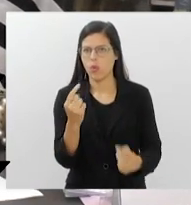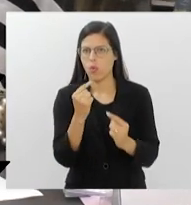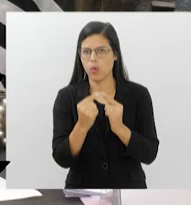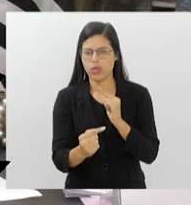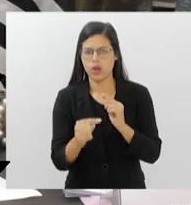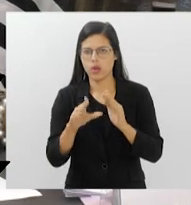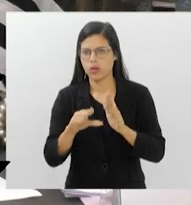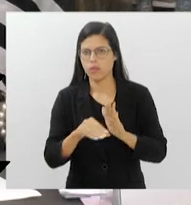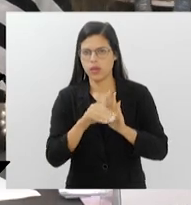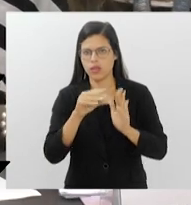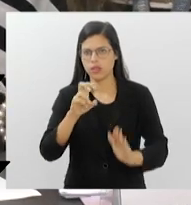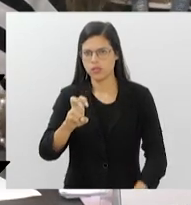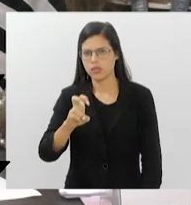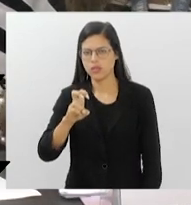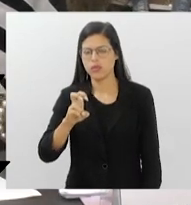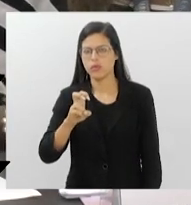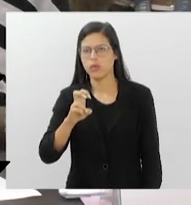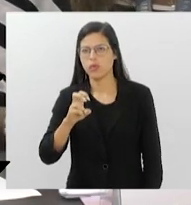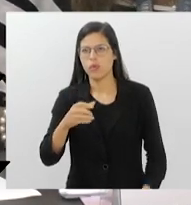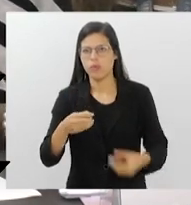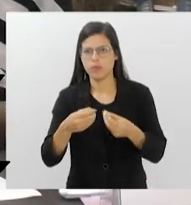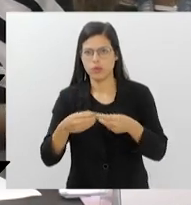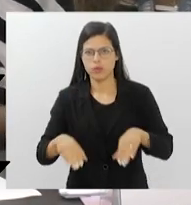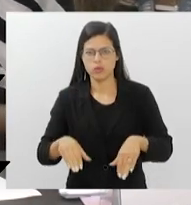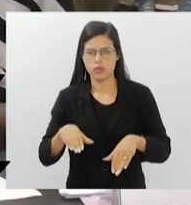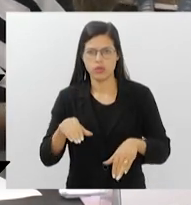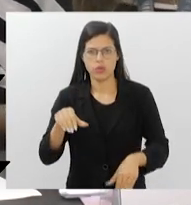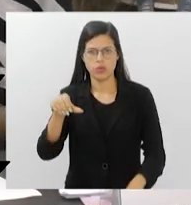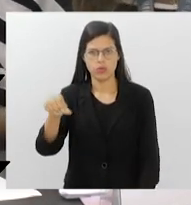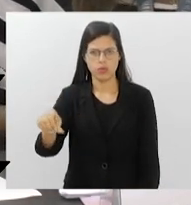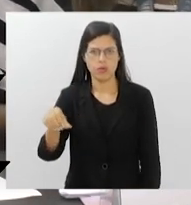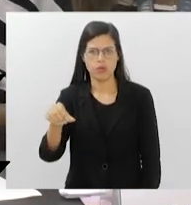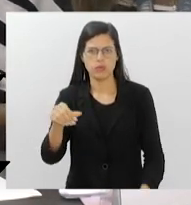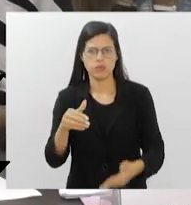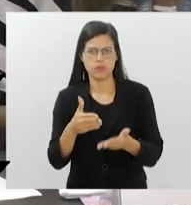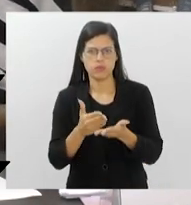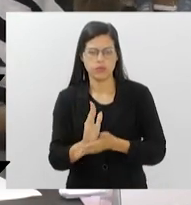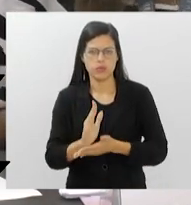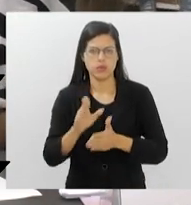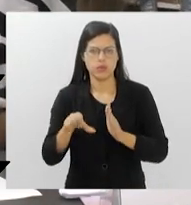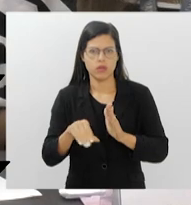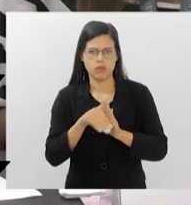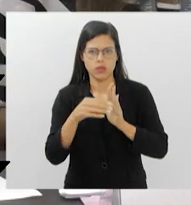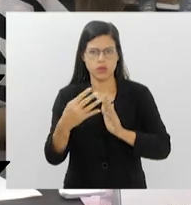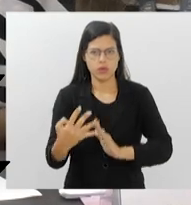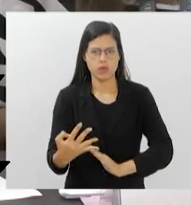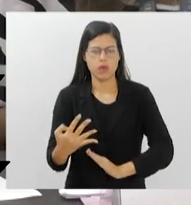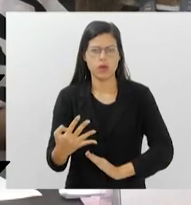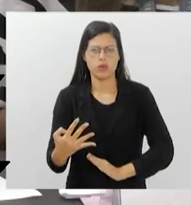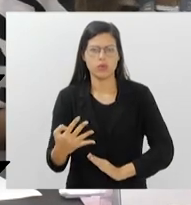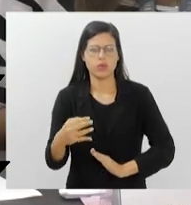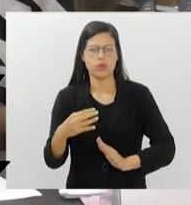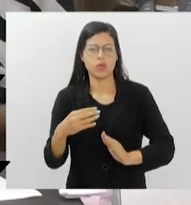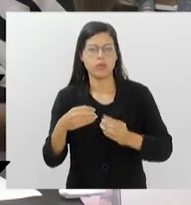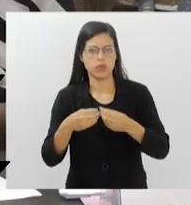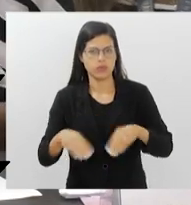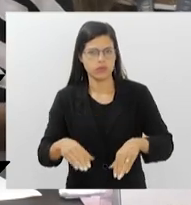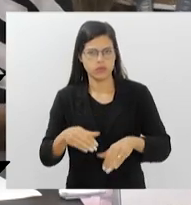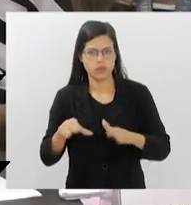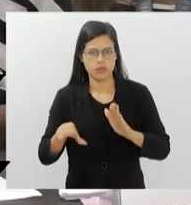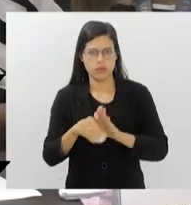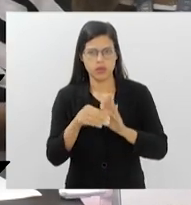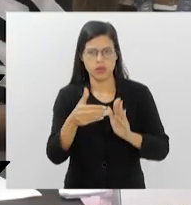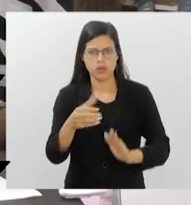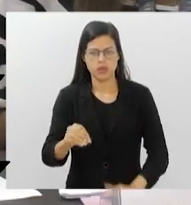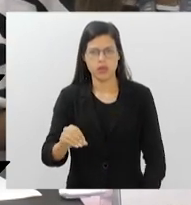emenda 5 prejudicada a emenda 9 pela aprovação da emenda 4 prejudicada a emenda 10 pela aprovação